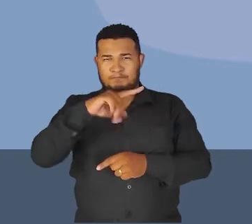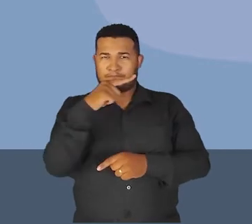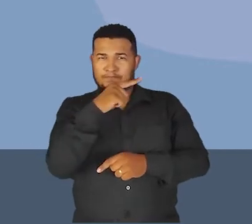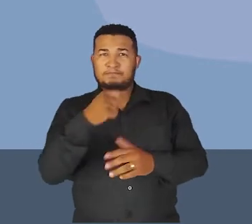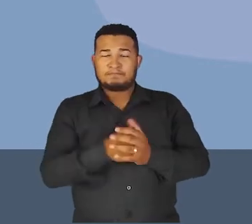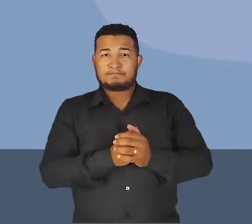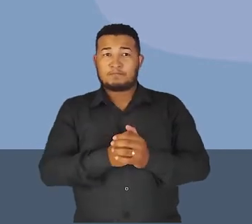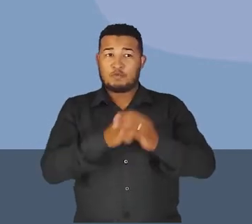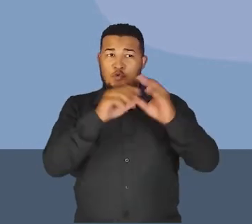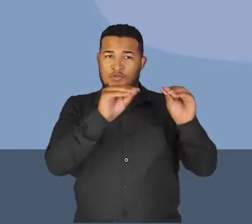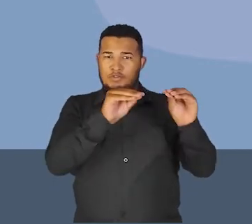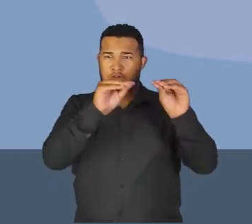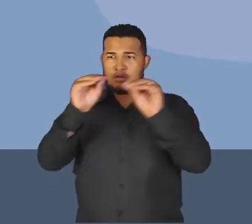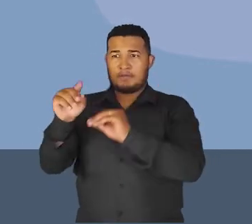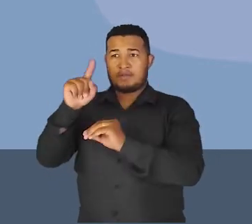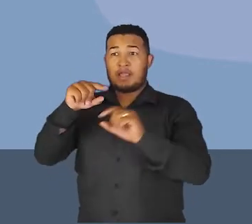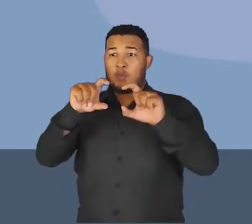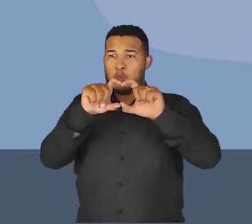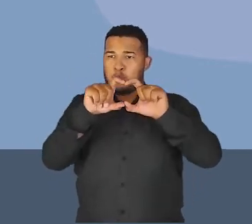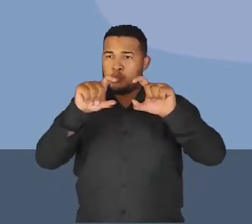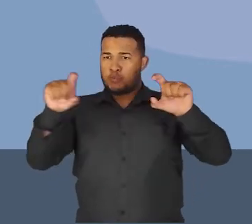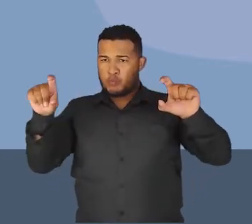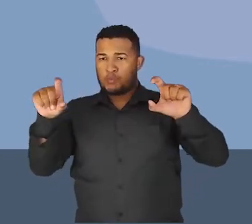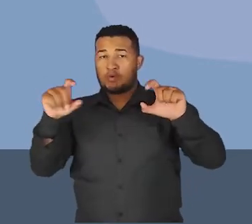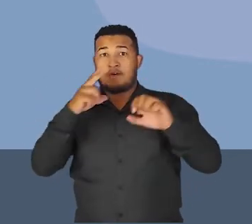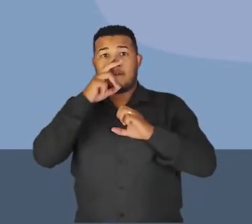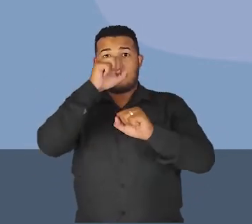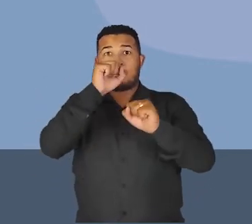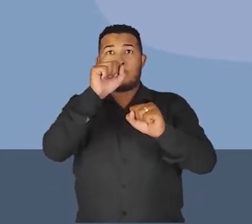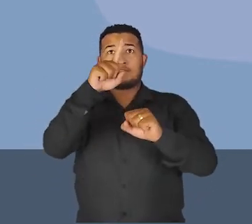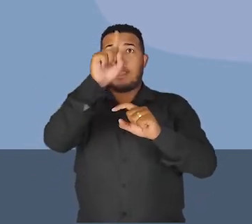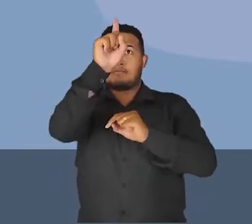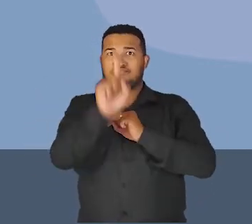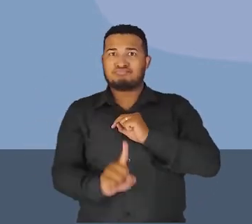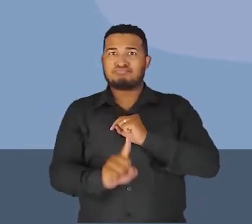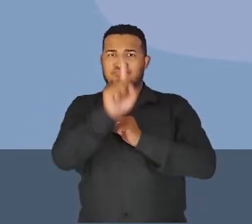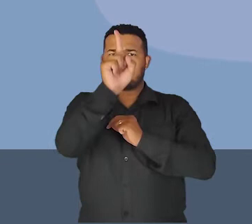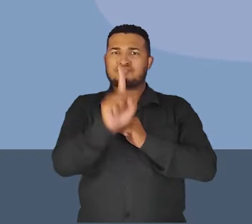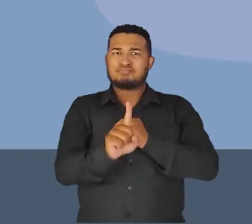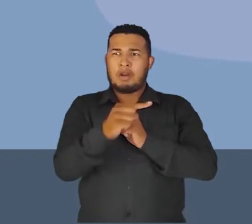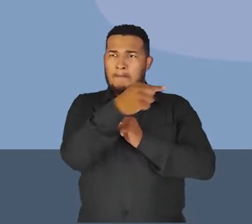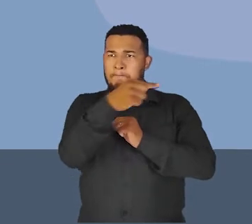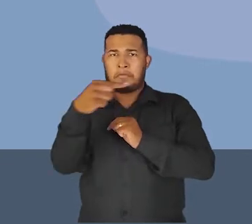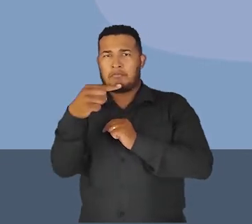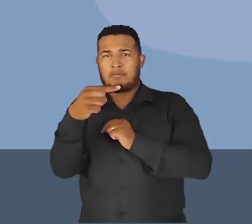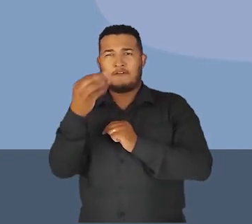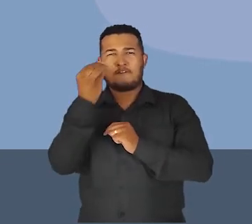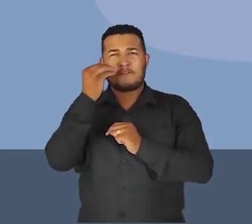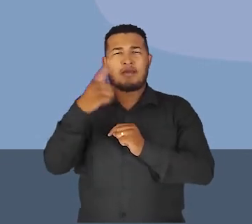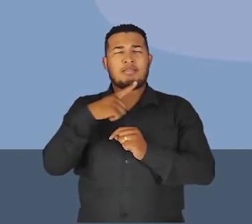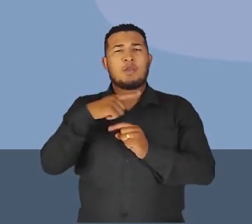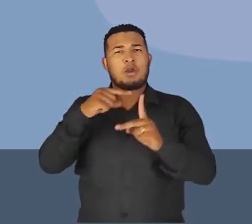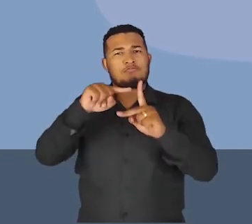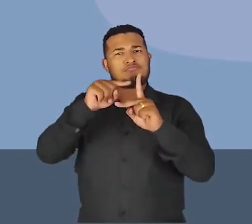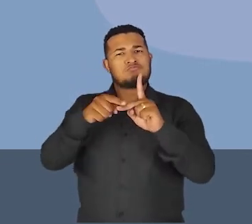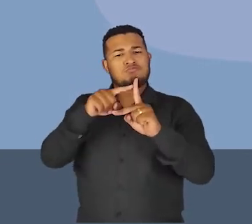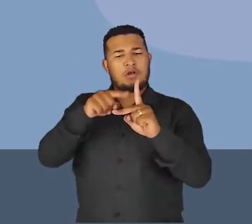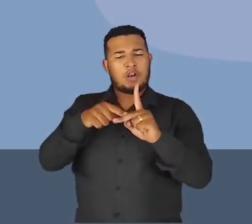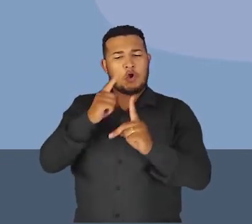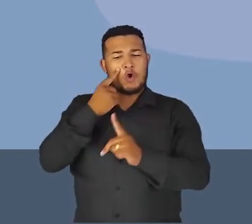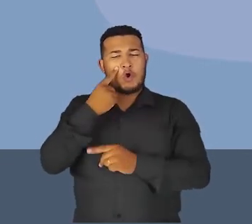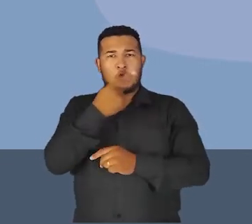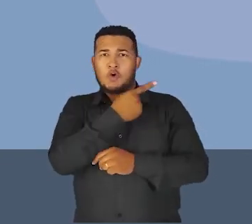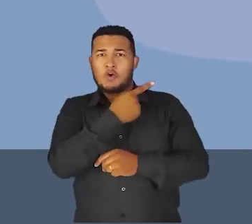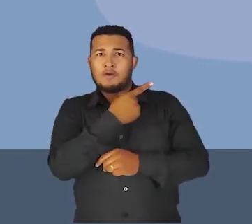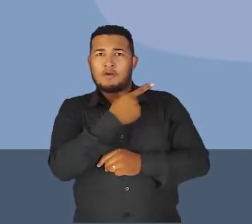o deslocamento está na horizontal, a força-peso está na vertical. Está vendo na figura que tem um ângulo reto? Olha lá,